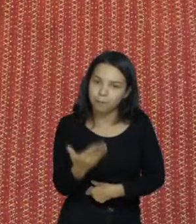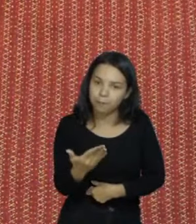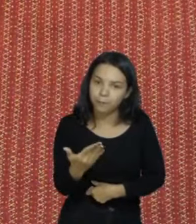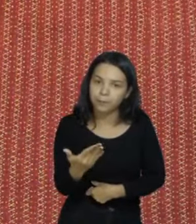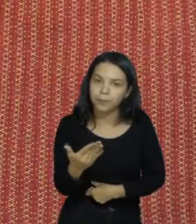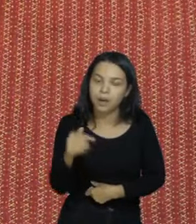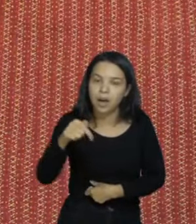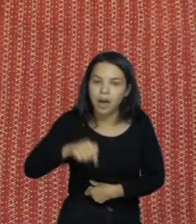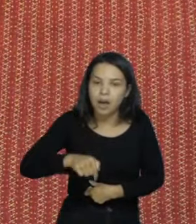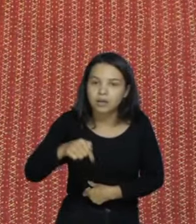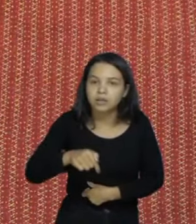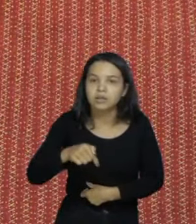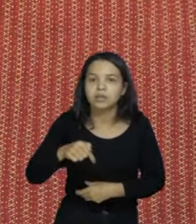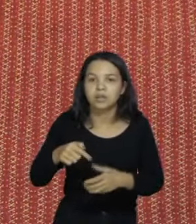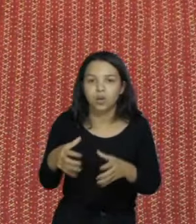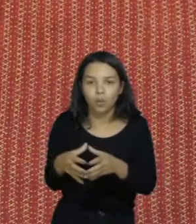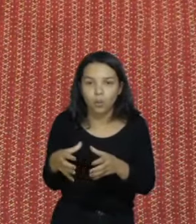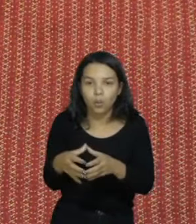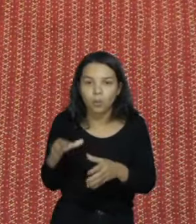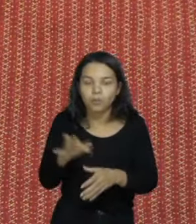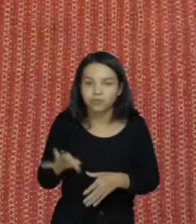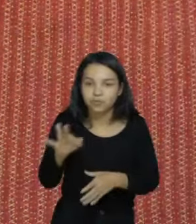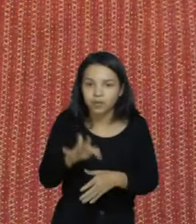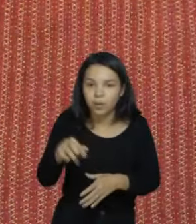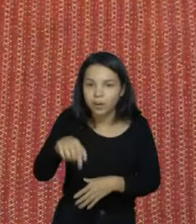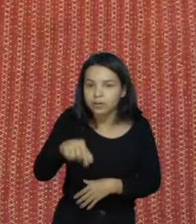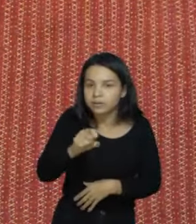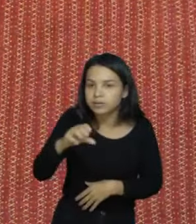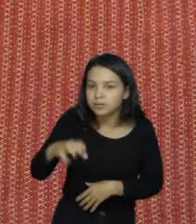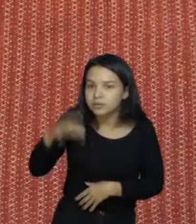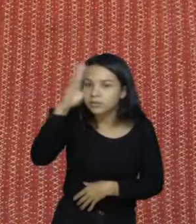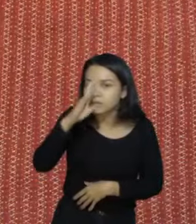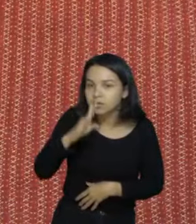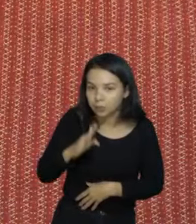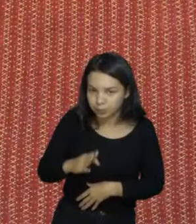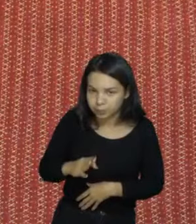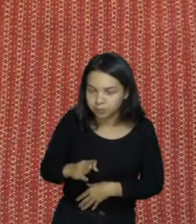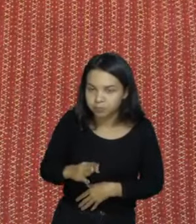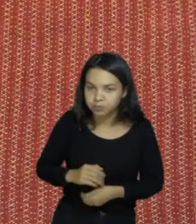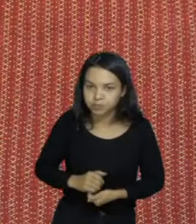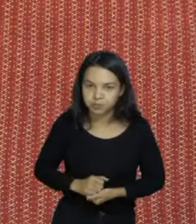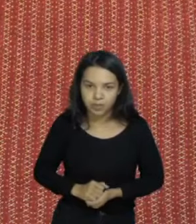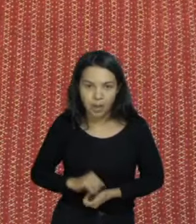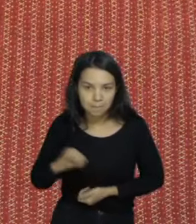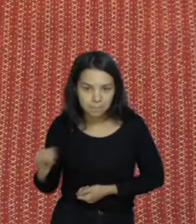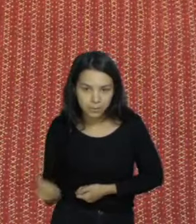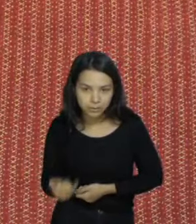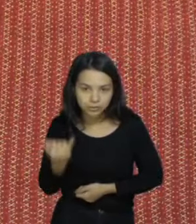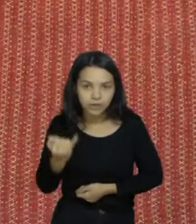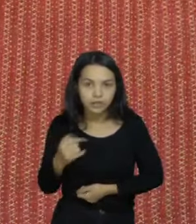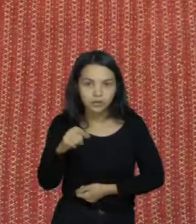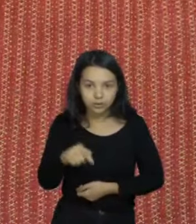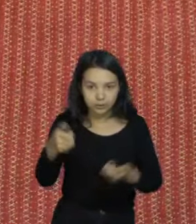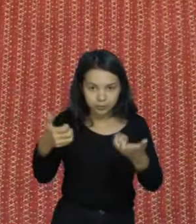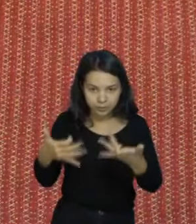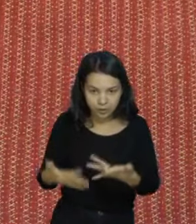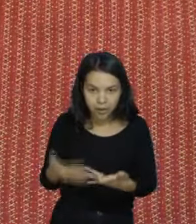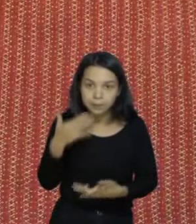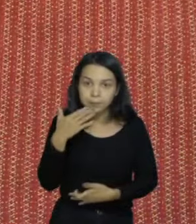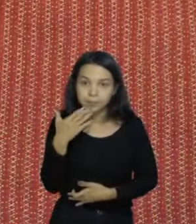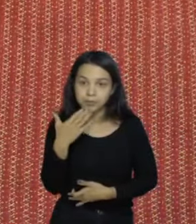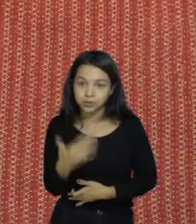bancada Federal Catarinense Nacional eu aproveito a parte do senhor também para fazer um pedido